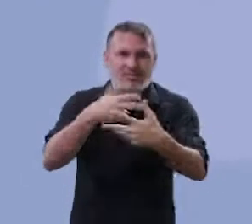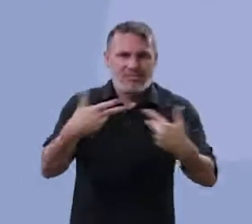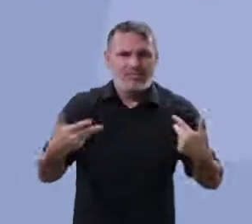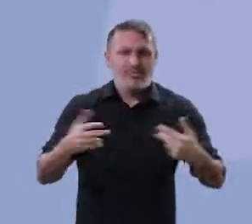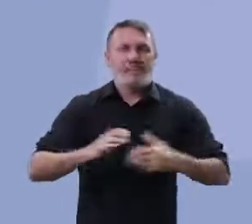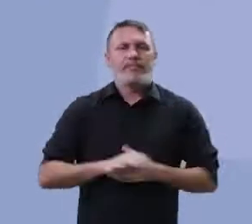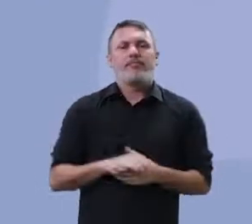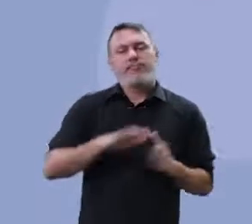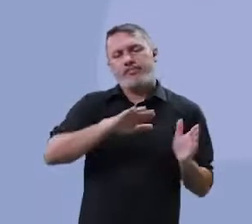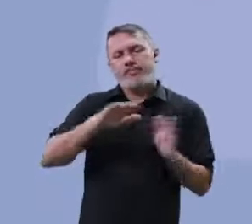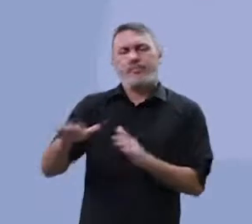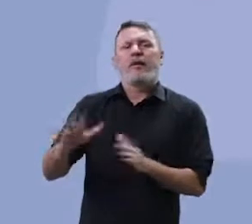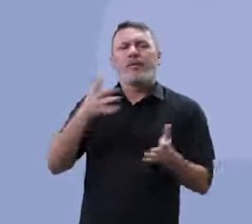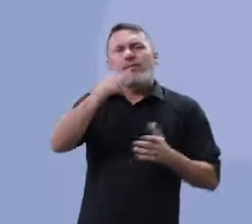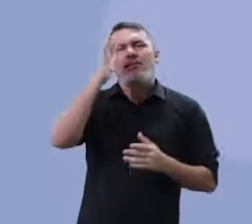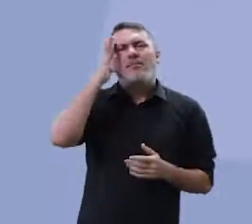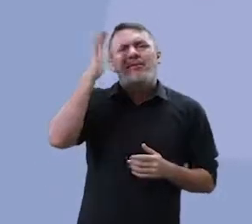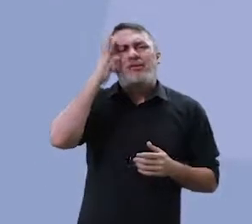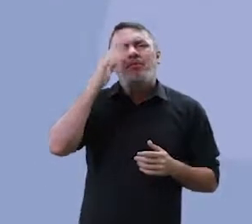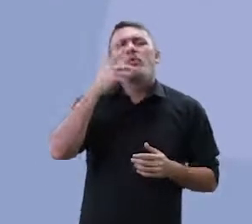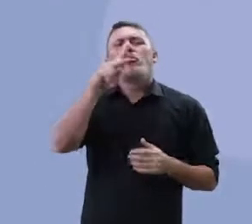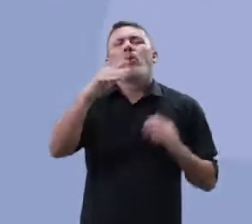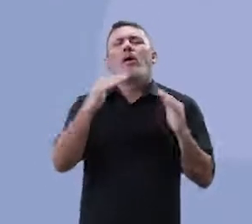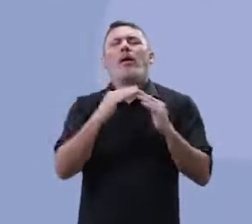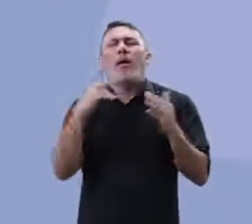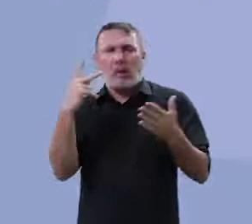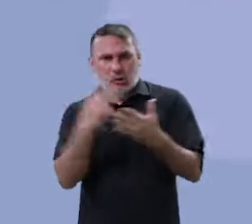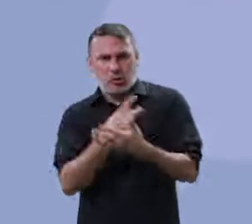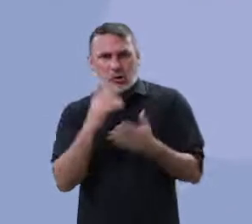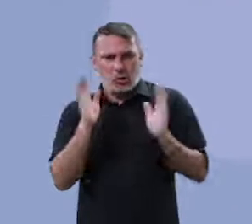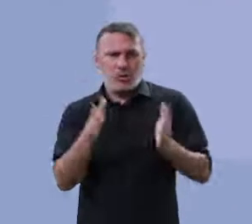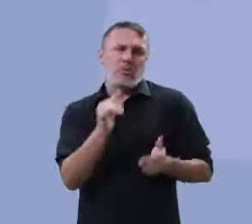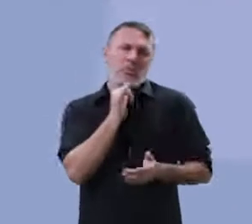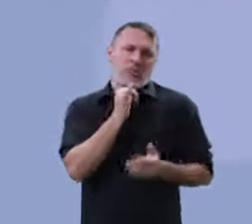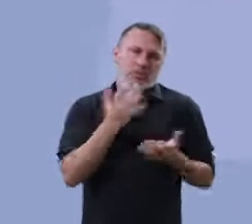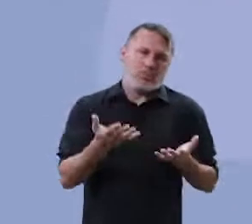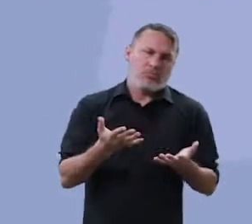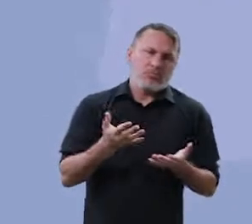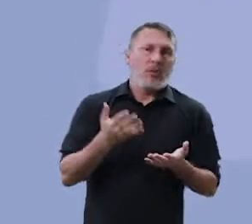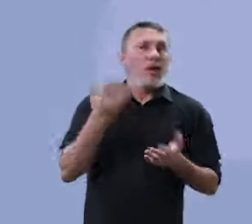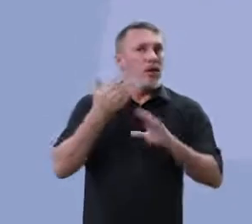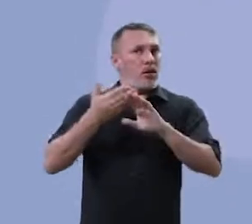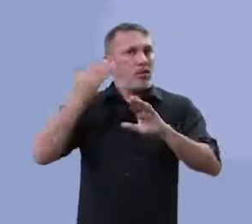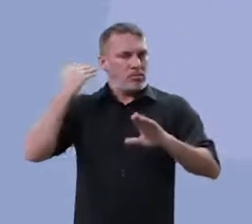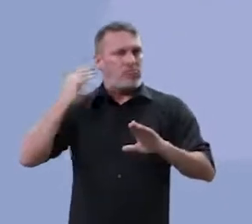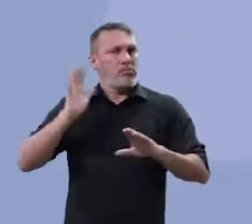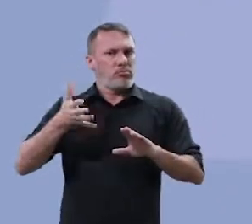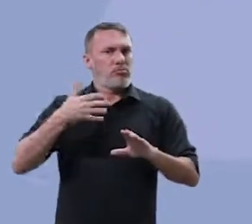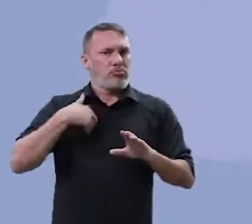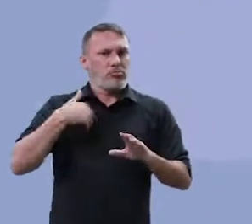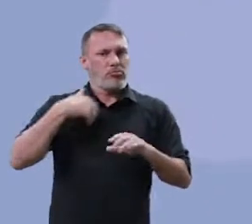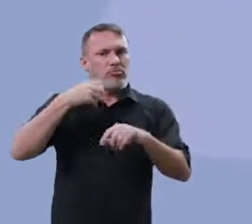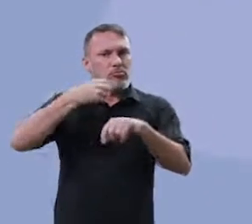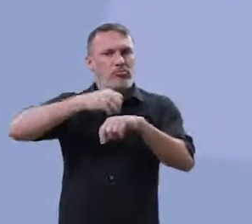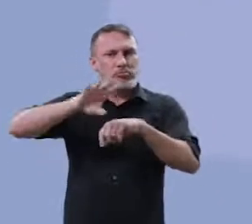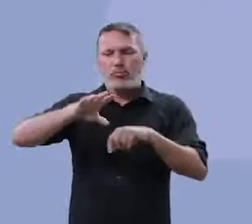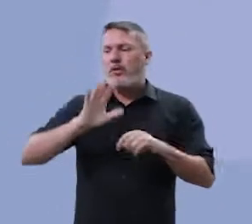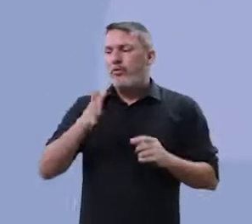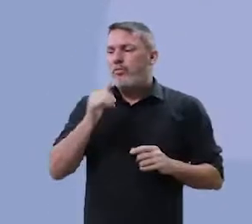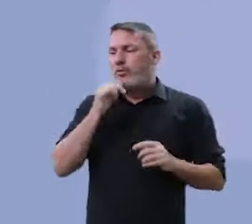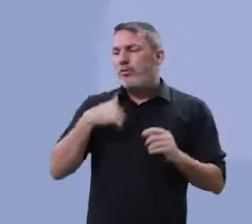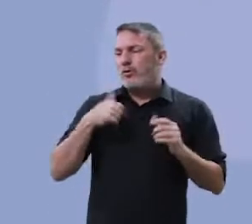colisão. Agora pensa comigo o seguinte, sabe o que acontece? Vê se não já aconteceu isso na sua casa. Às vezes eu já fiz isso,